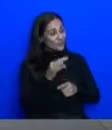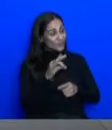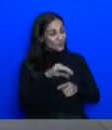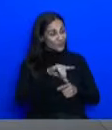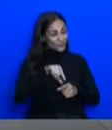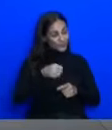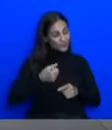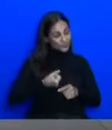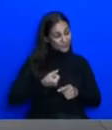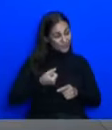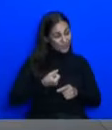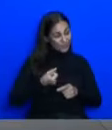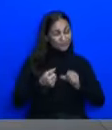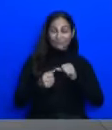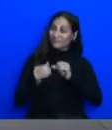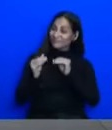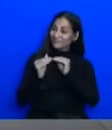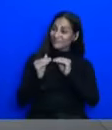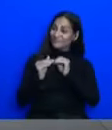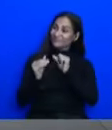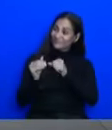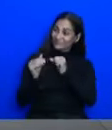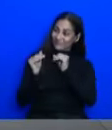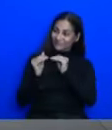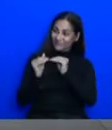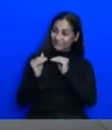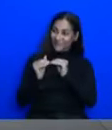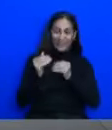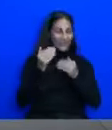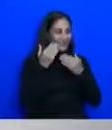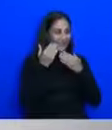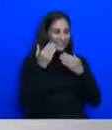auditoras confirmam os números sorteados? Sim, confirmo. Sim, confirmo. Muito obrigada.